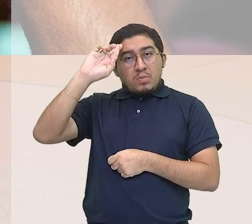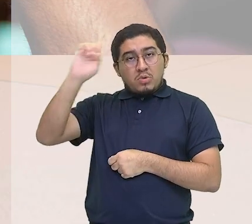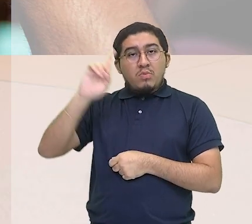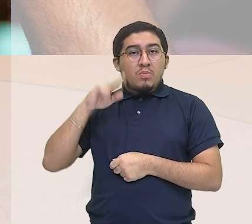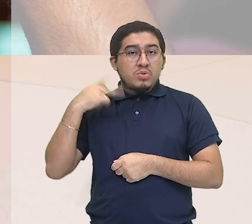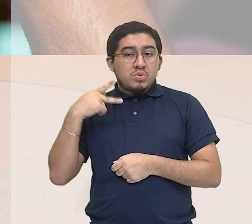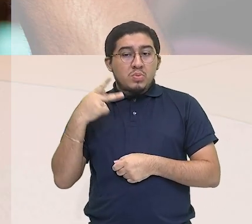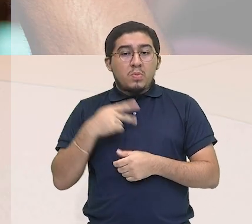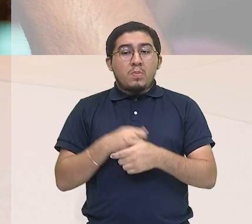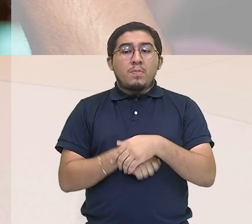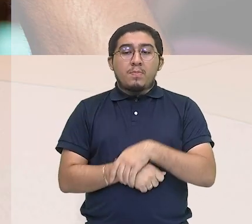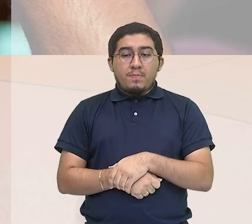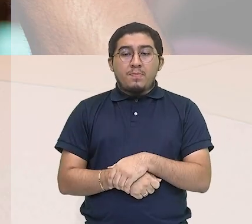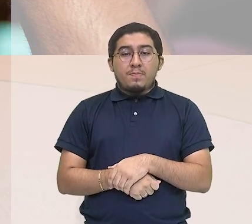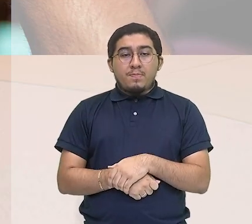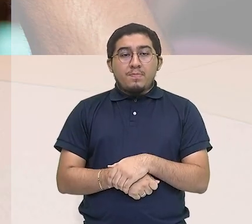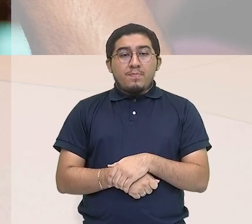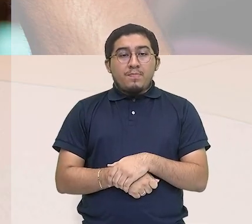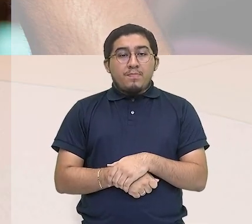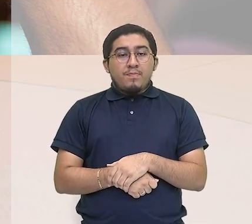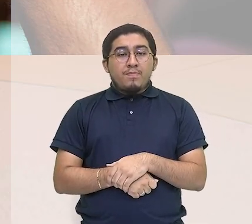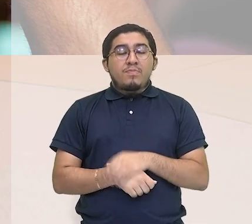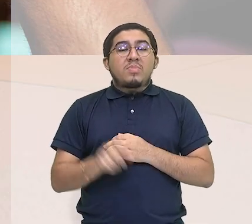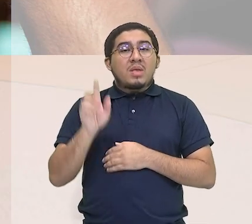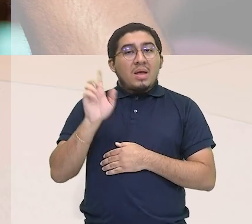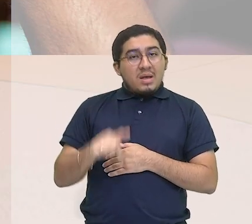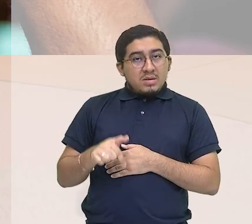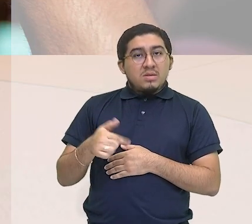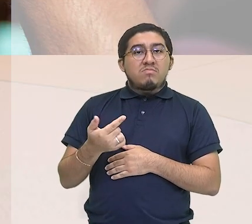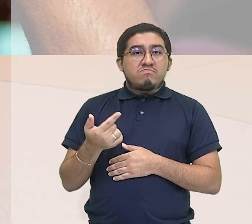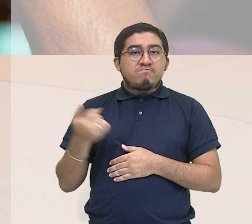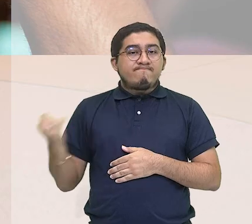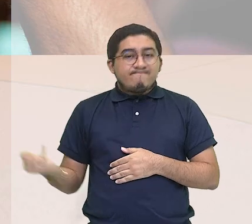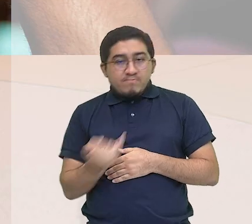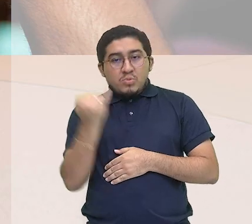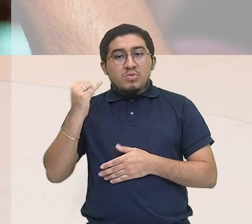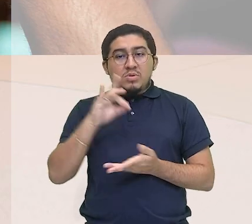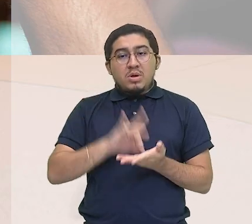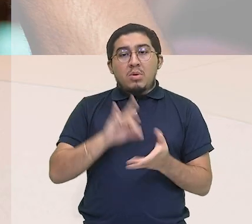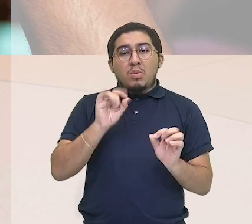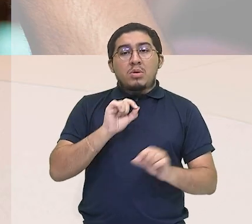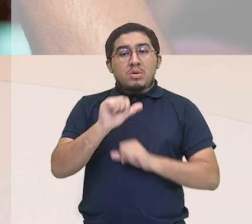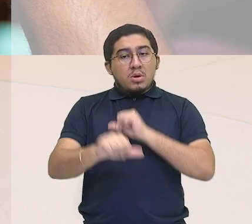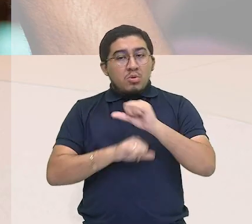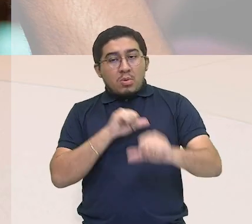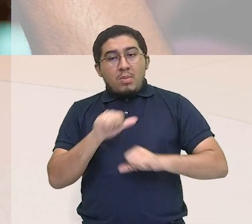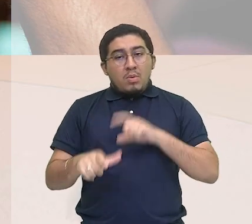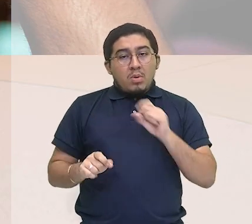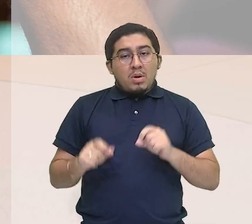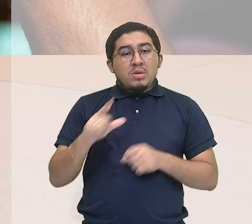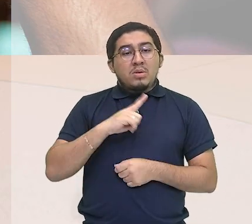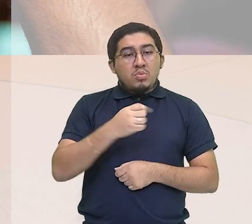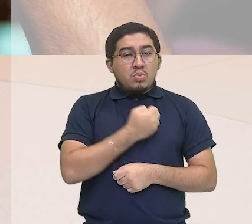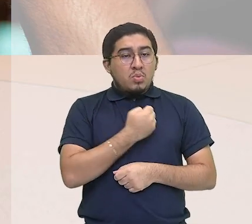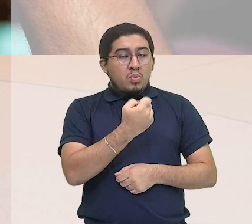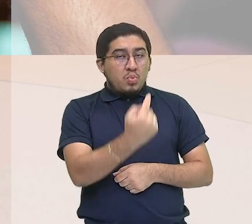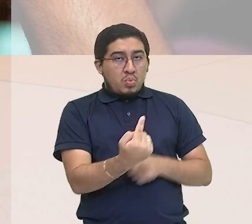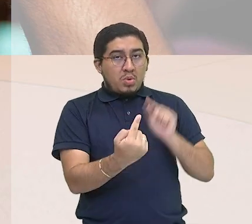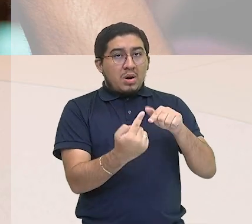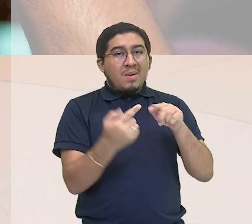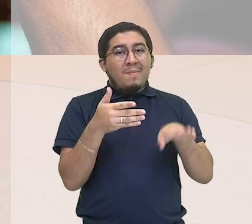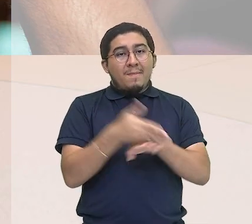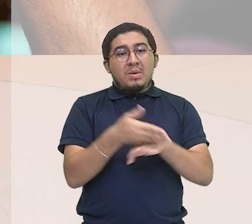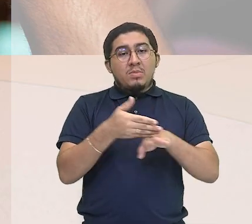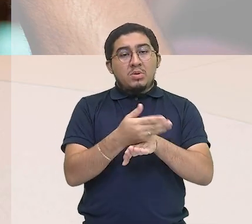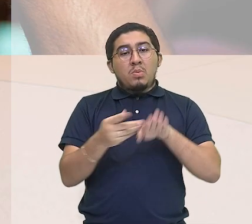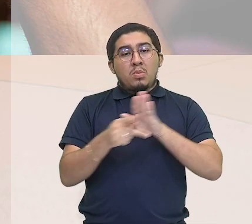líderes políticos. A ativação é crucial para transformar o nível 1, que é a presença